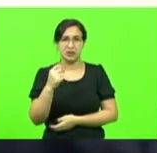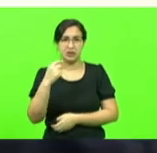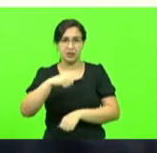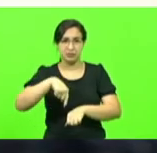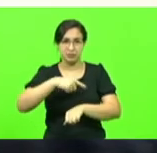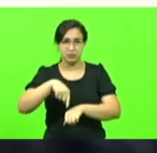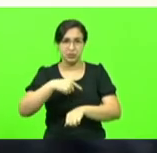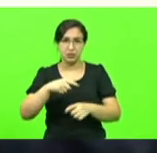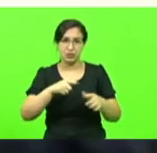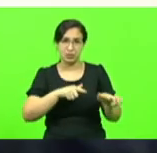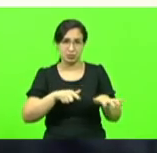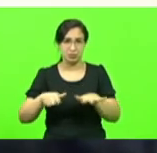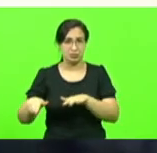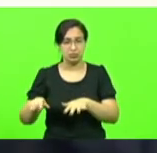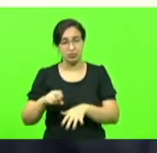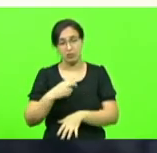semanais.